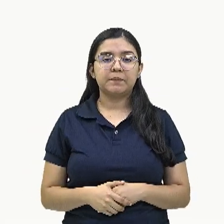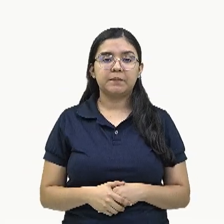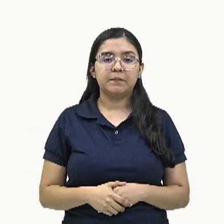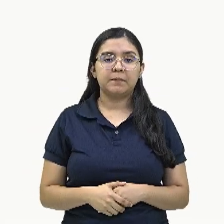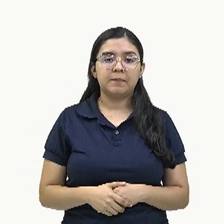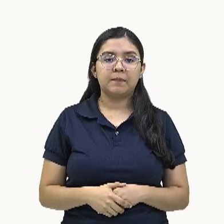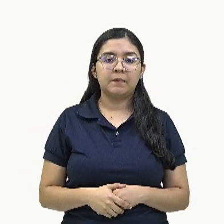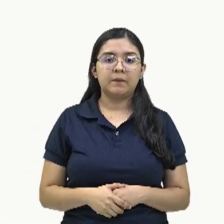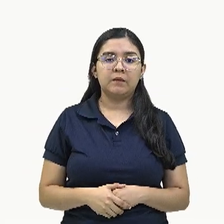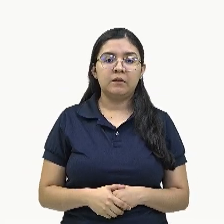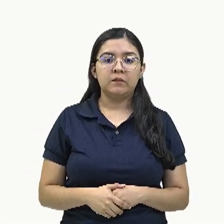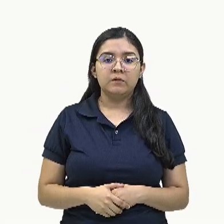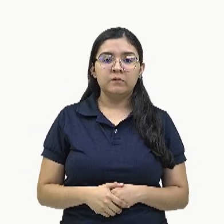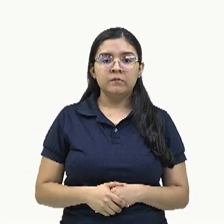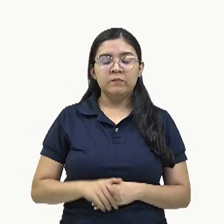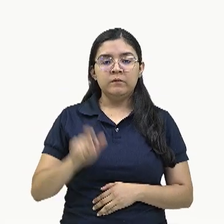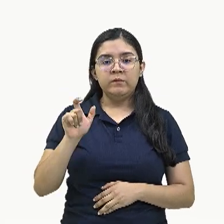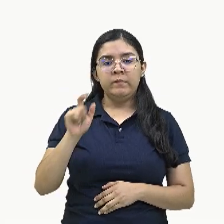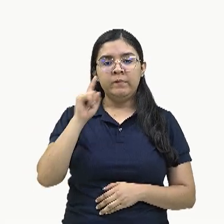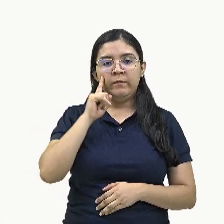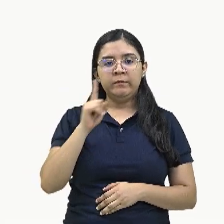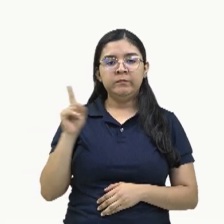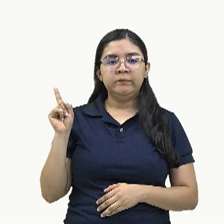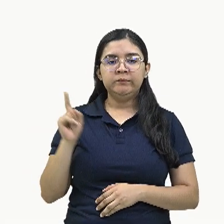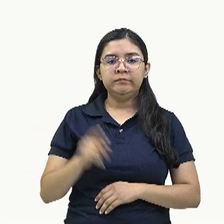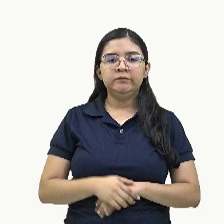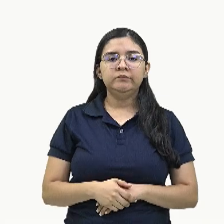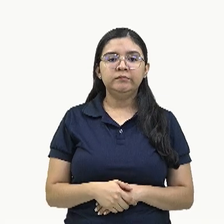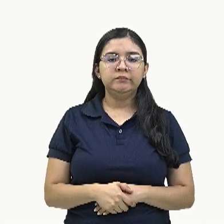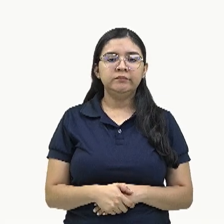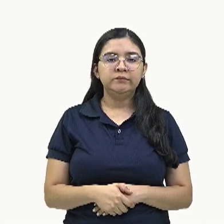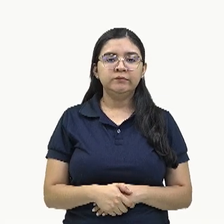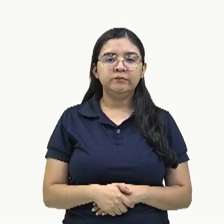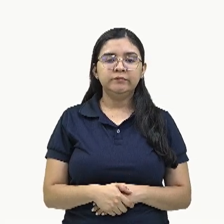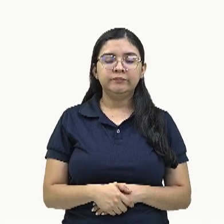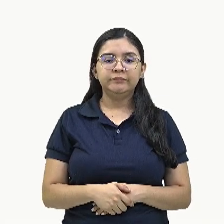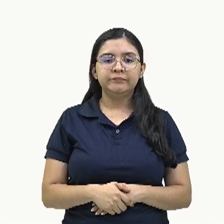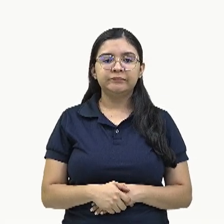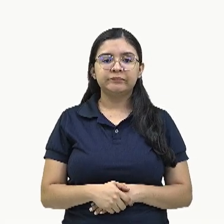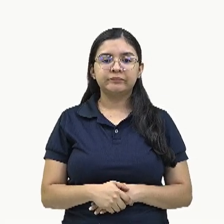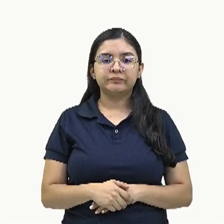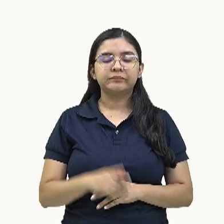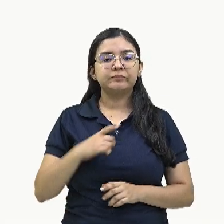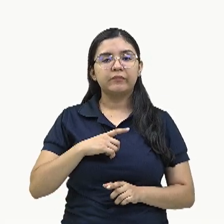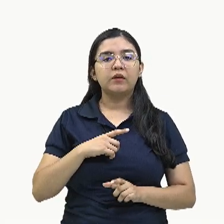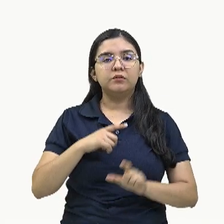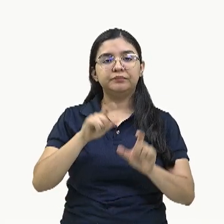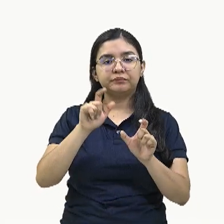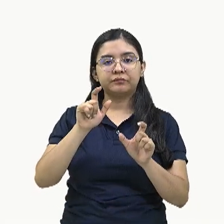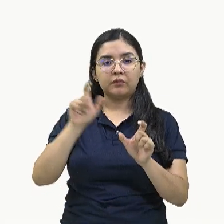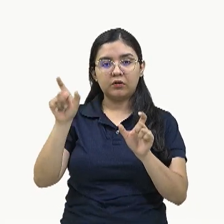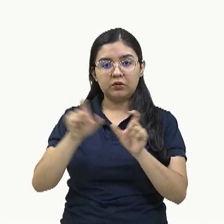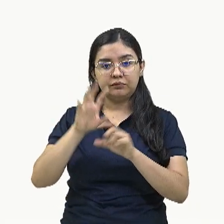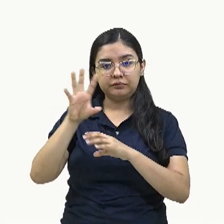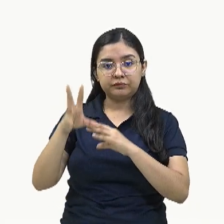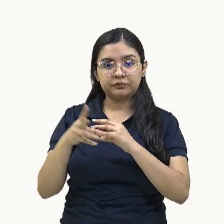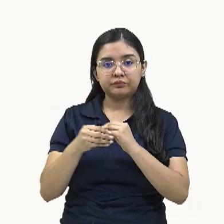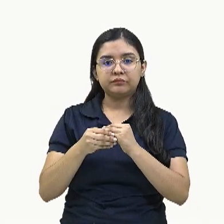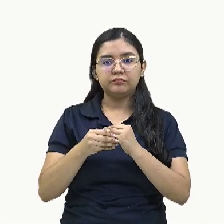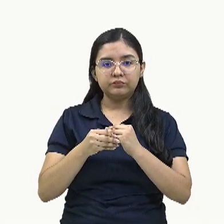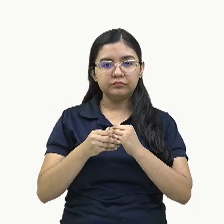Palavra grande, né? De ser falada. Você acrescenta lá o please no final, muito grande essa